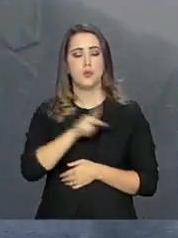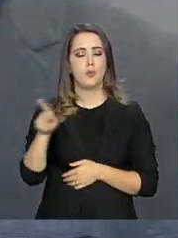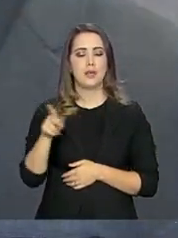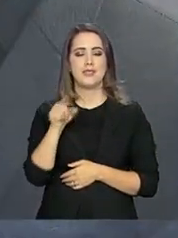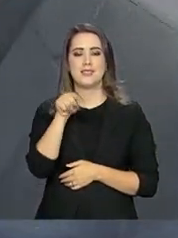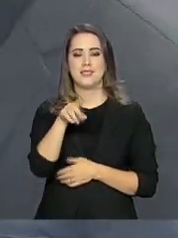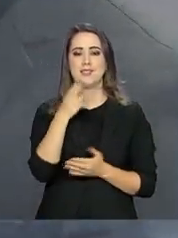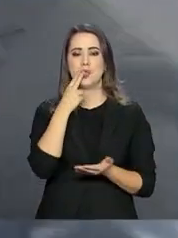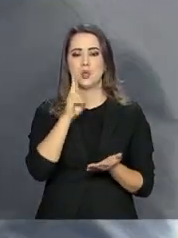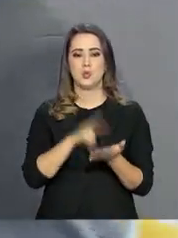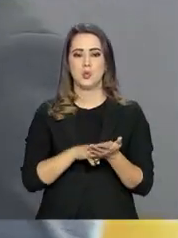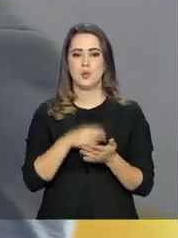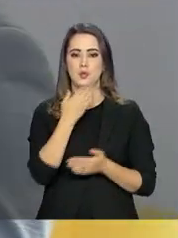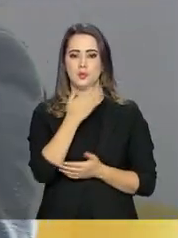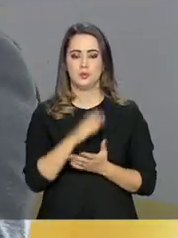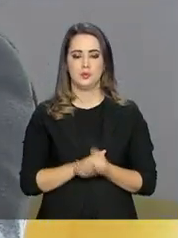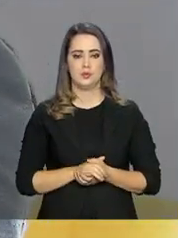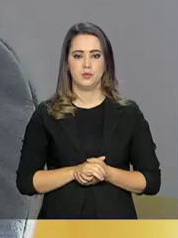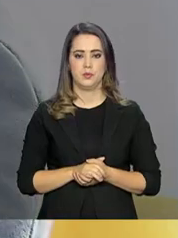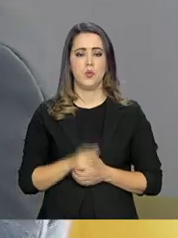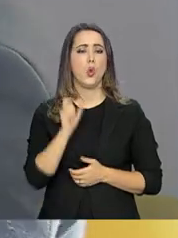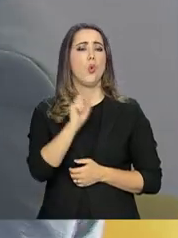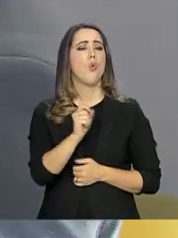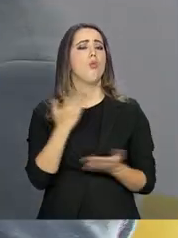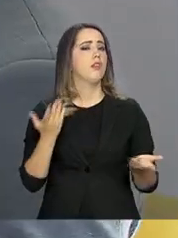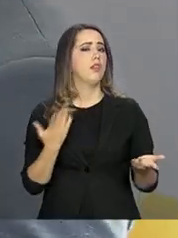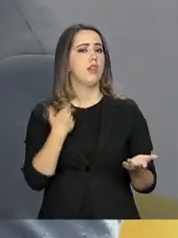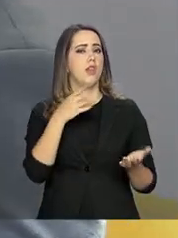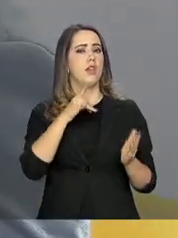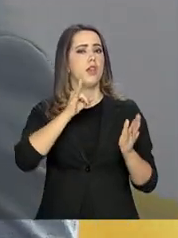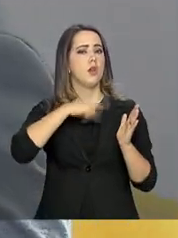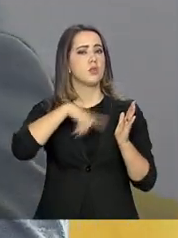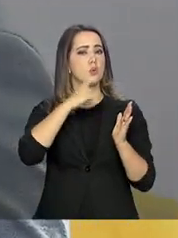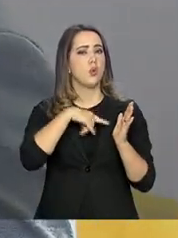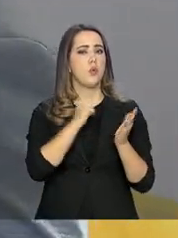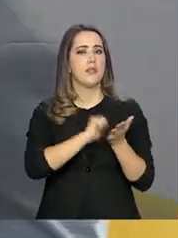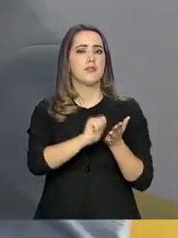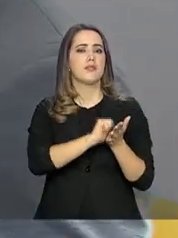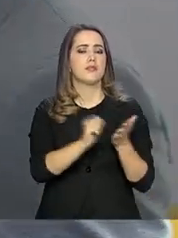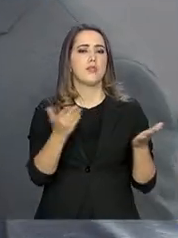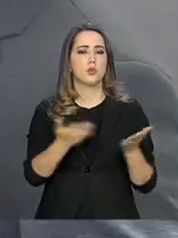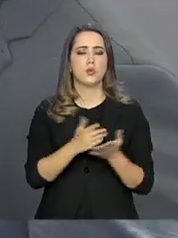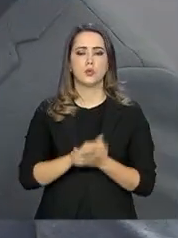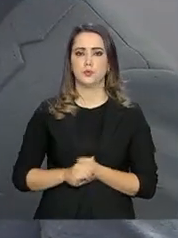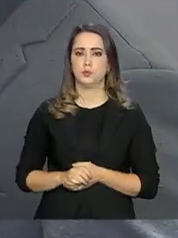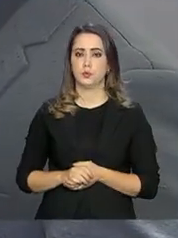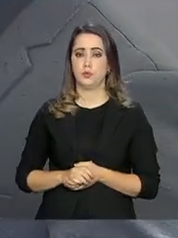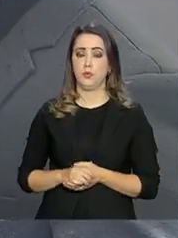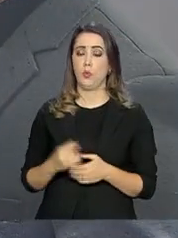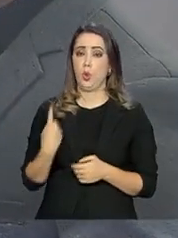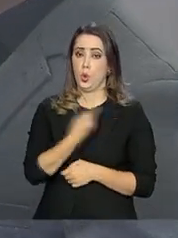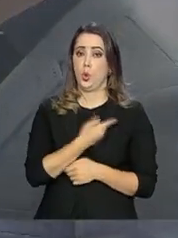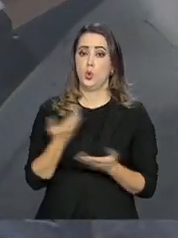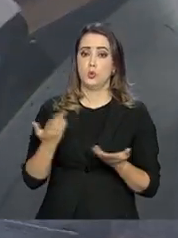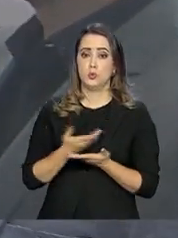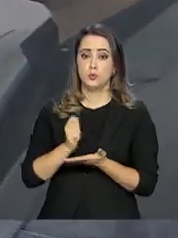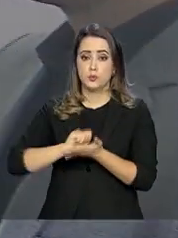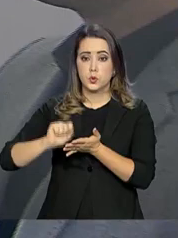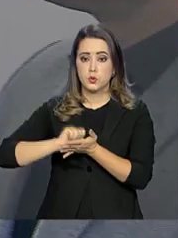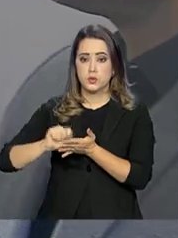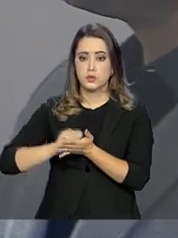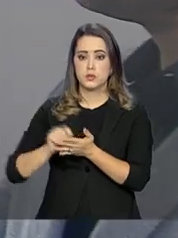forte nem presidente o que prevê o protocolo de intenção assinado pelos correios protocolo assinado hoje prevê a